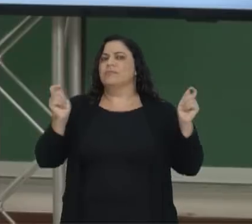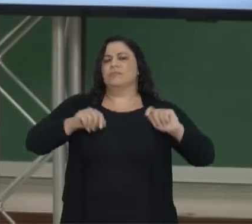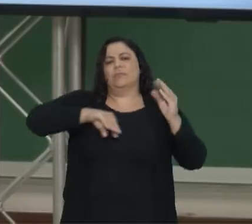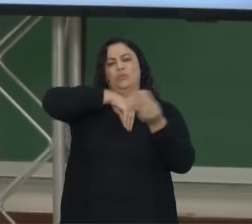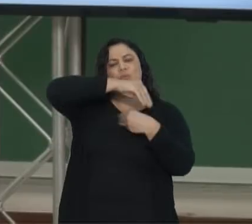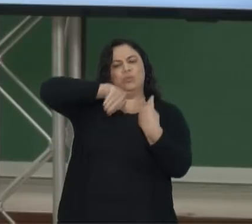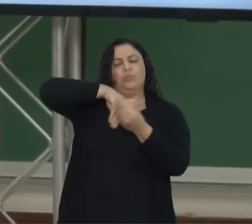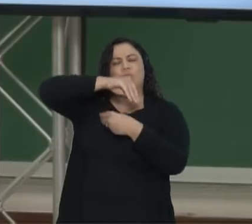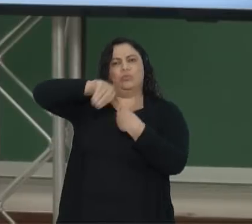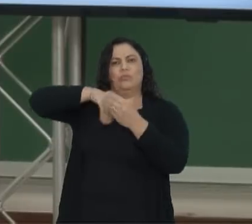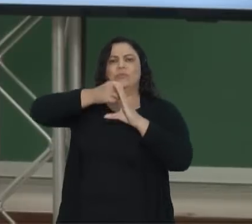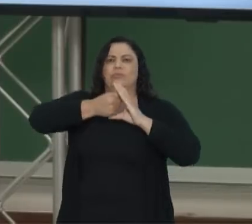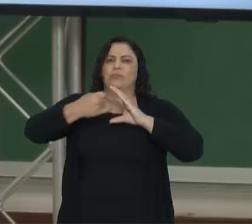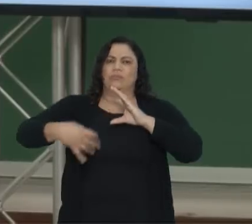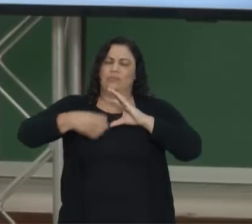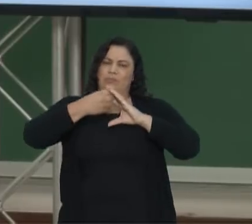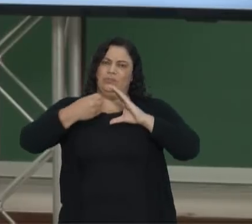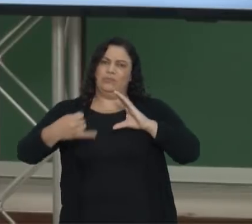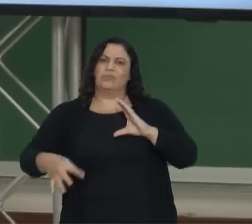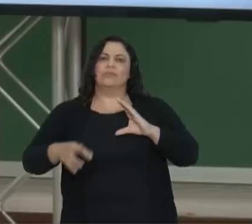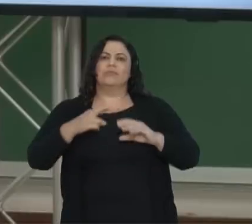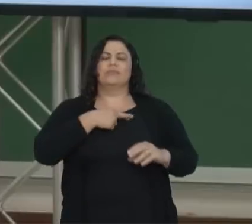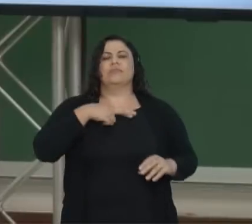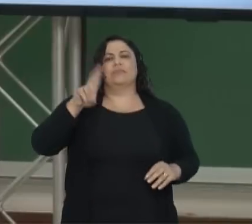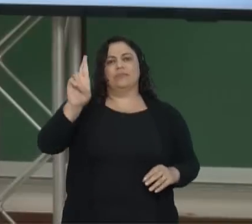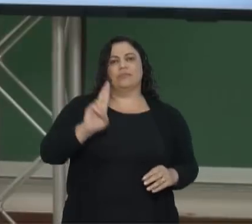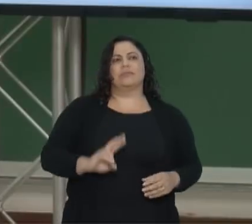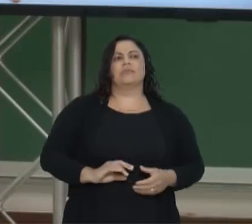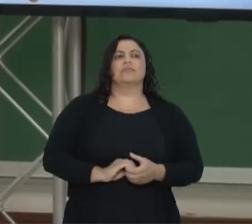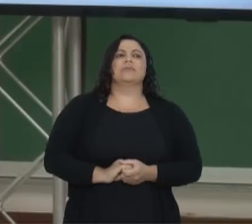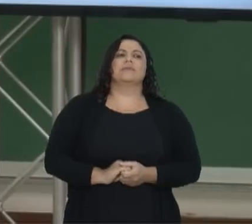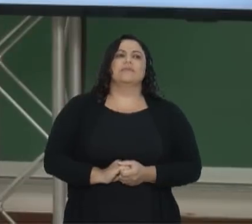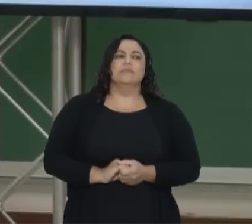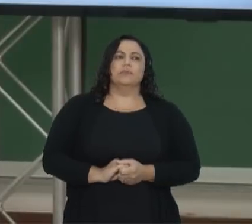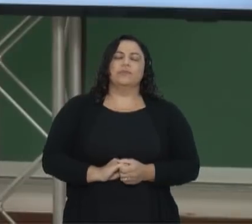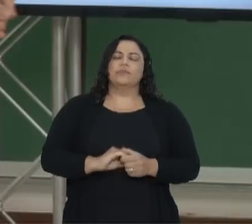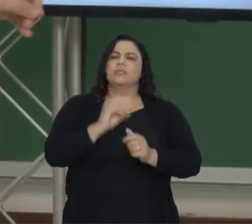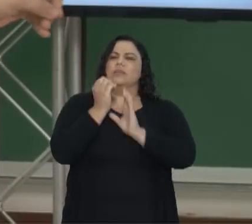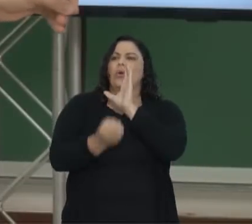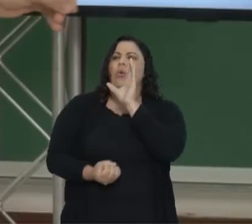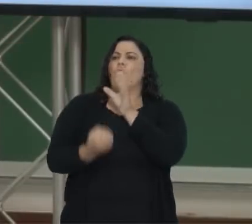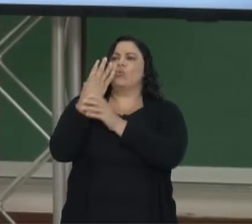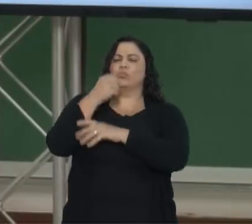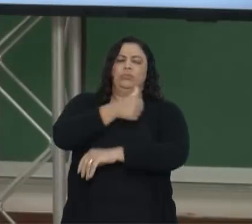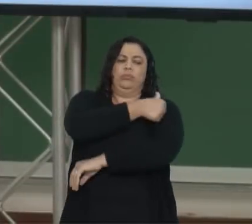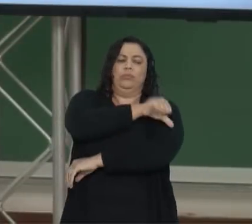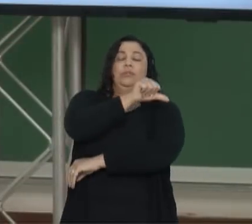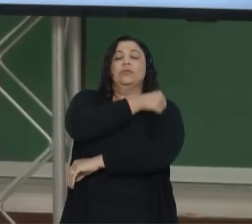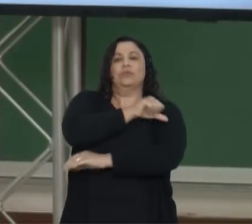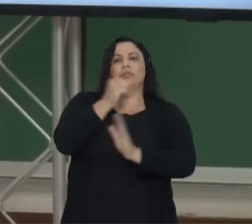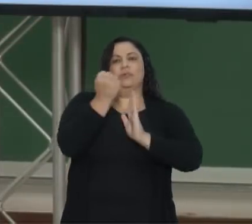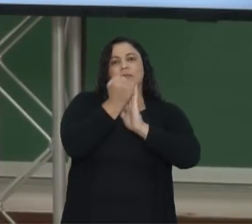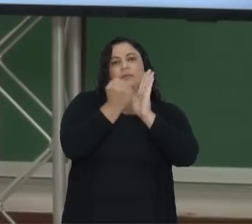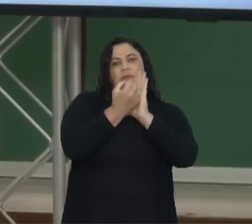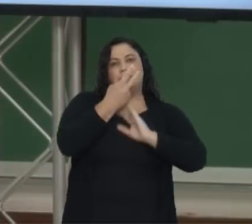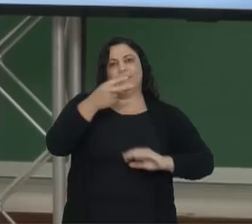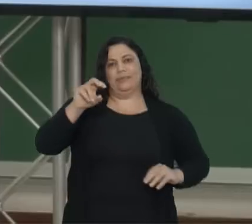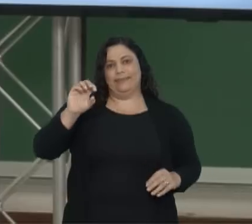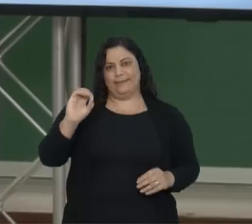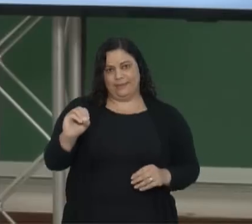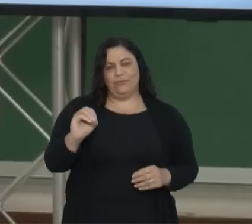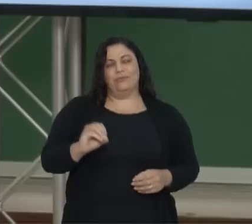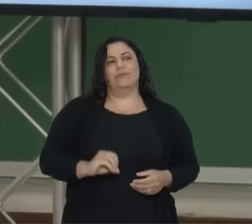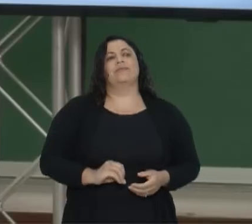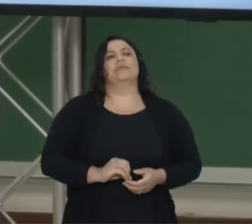essas características aqui das religiões, né? A origem da Umbanda ali no Rio de Janeiro, no início do século XX. Então,